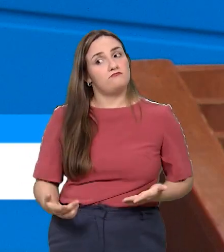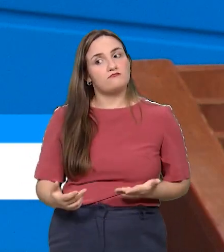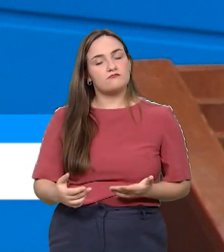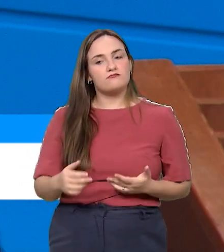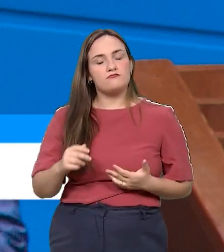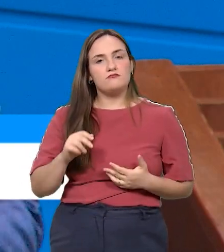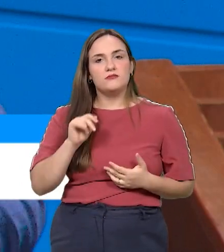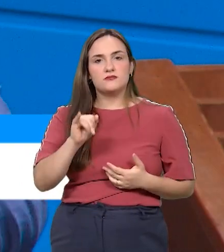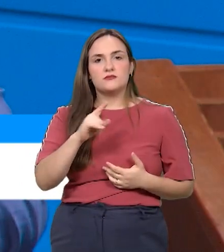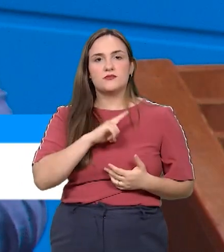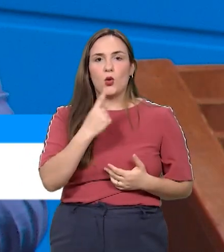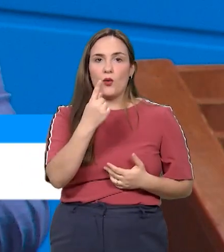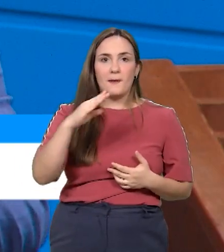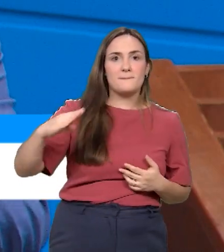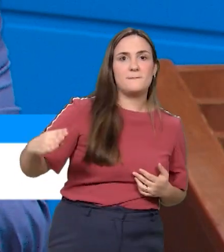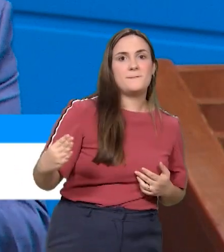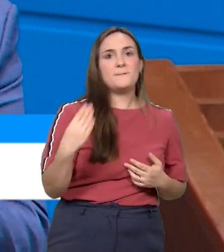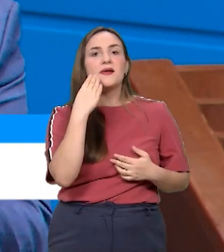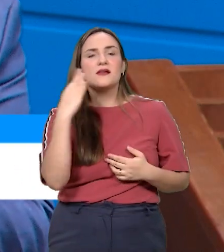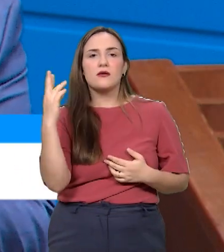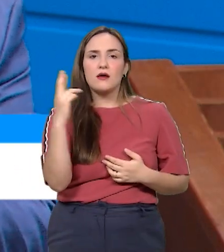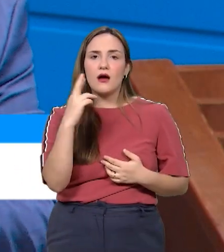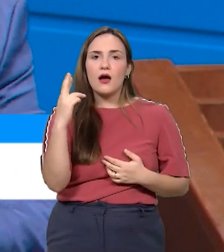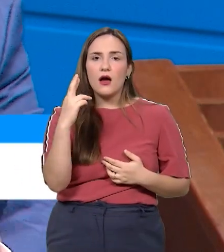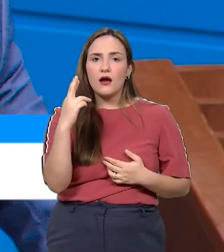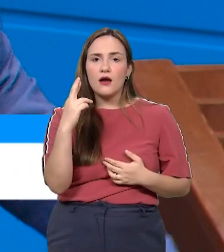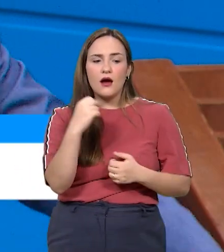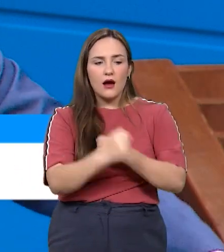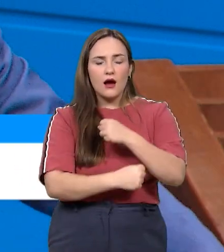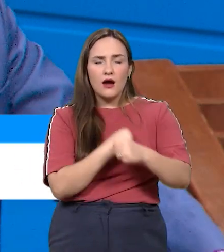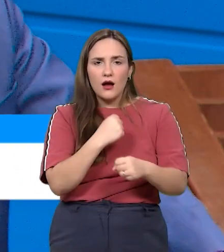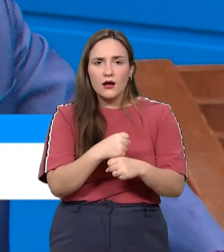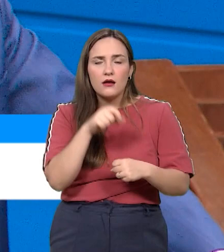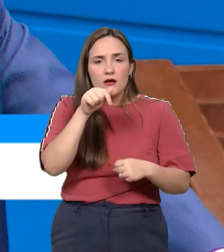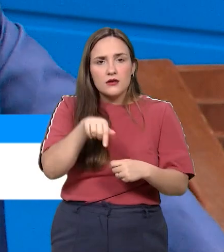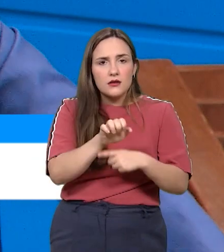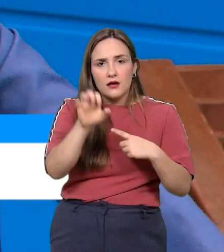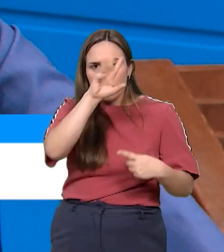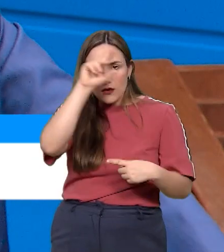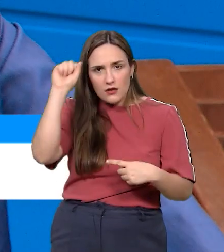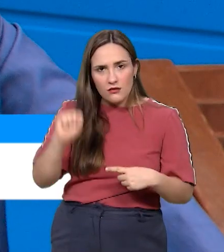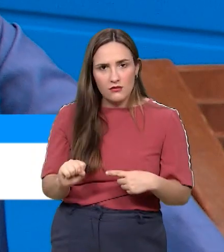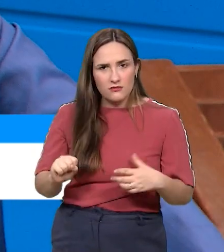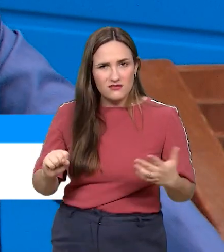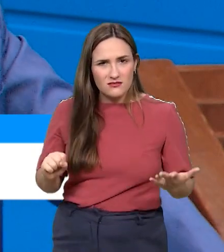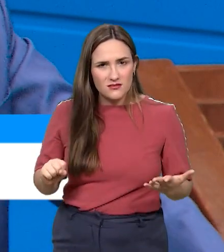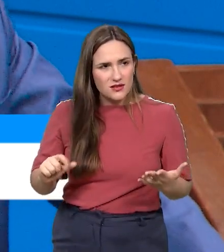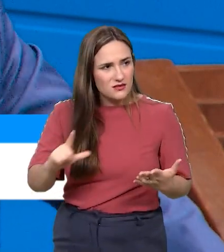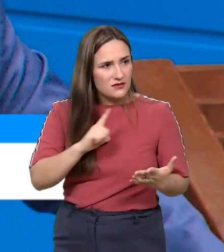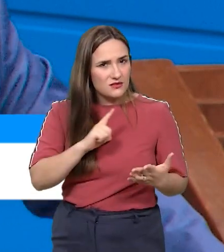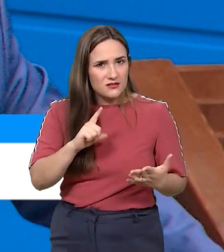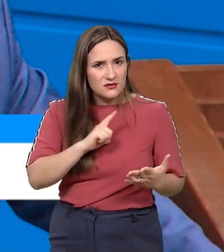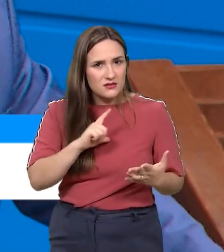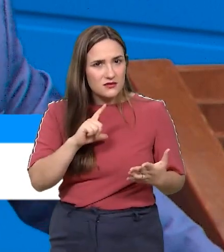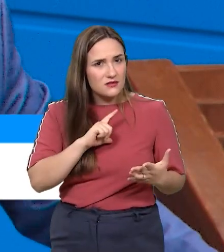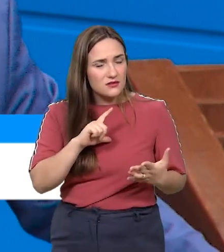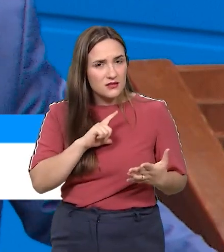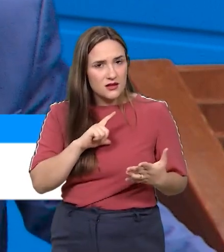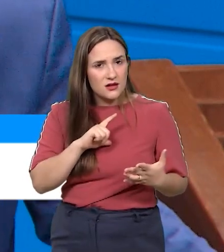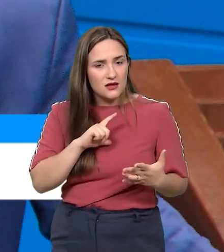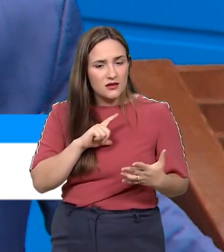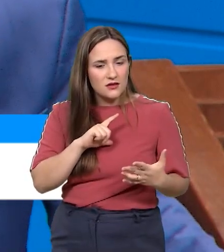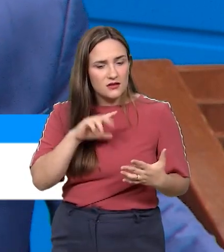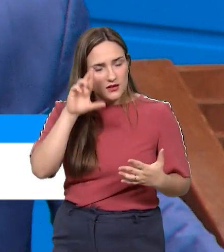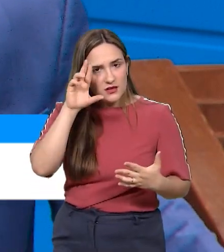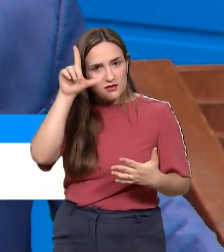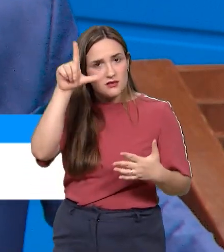Com essa arrecadação de 1 bilhão por ano, não existe no estado de Mato Grosso do Sul nenhum gestor, doutor